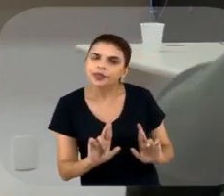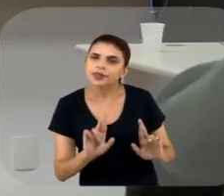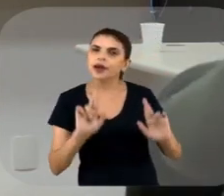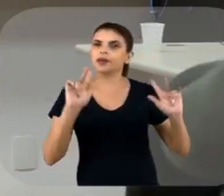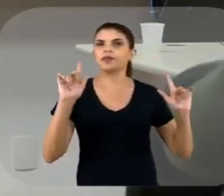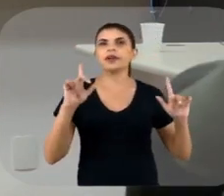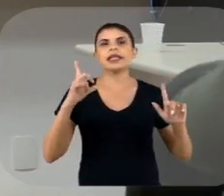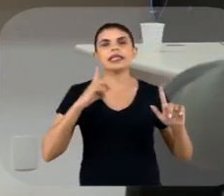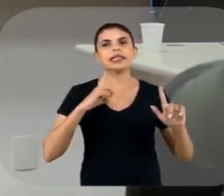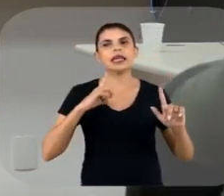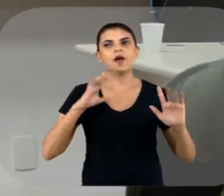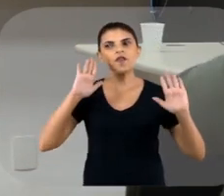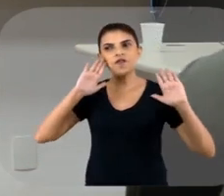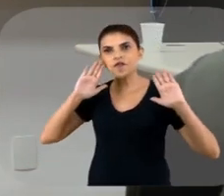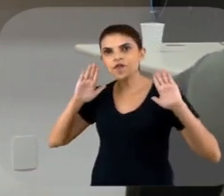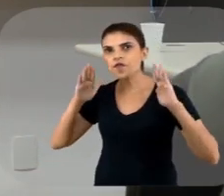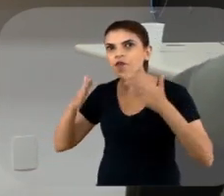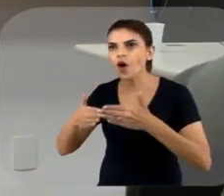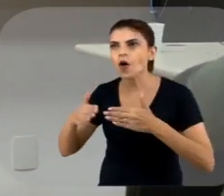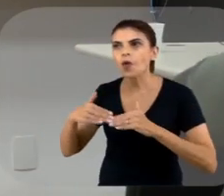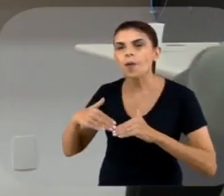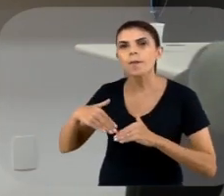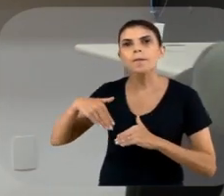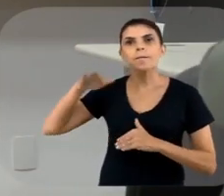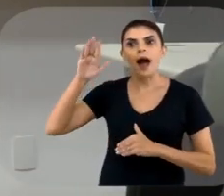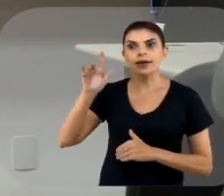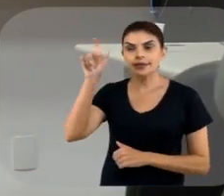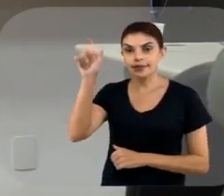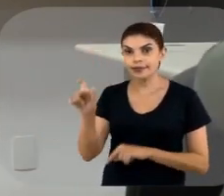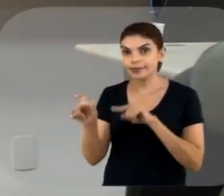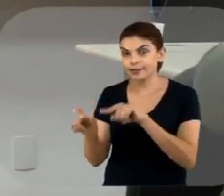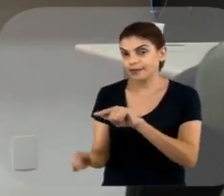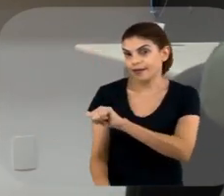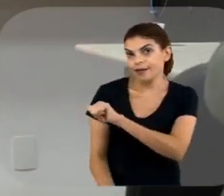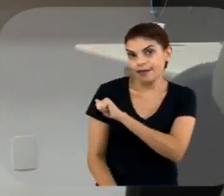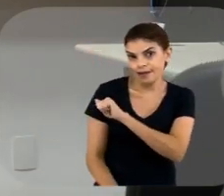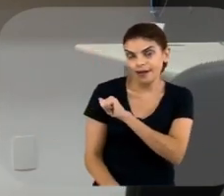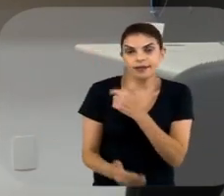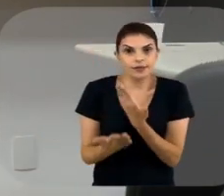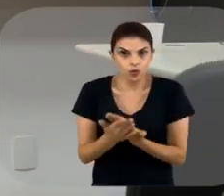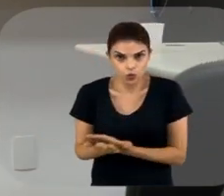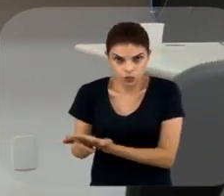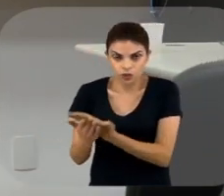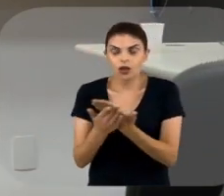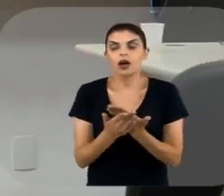diferente. Ele tem um foco no estudante como